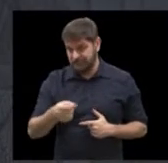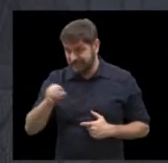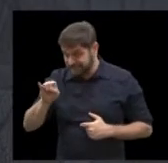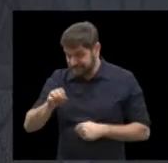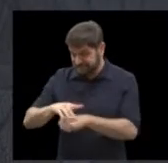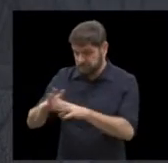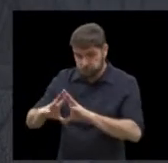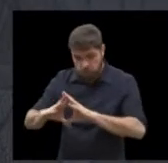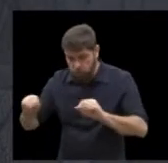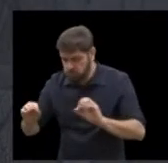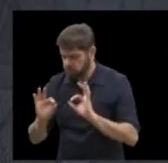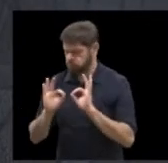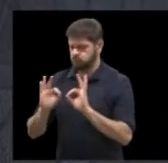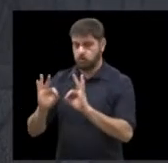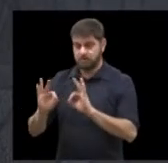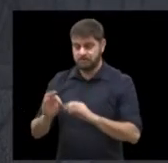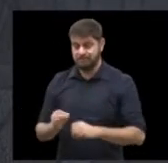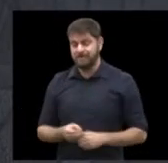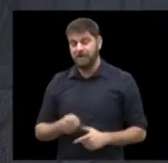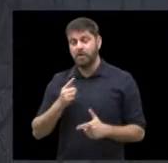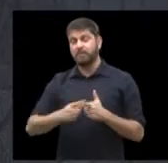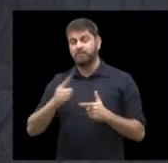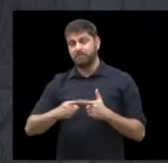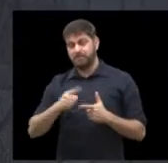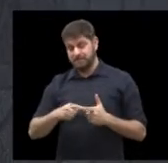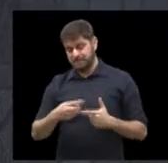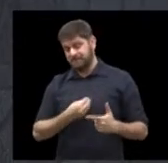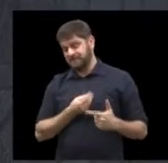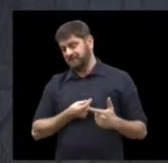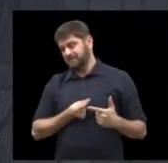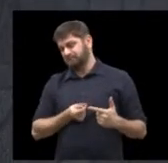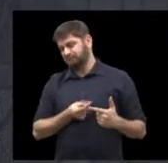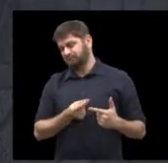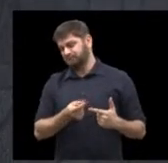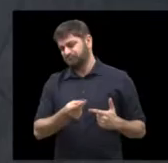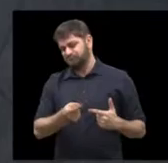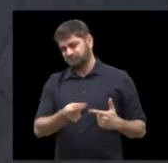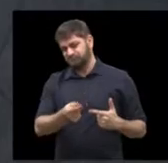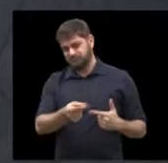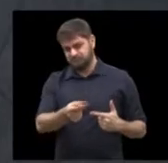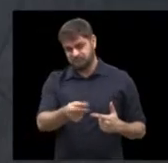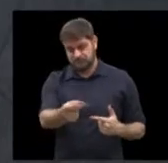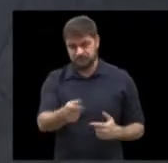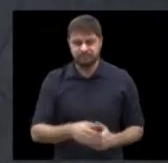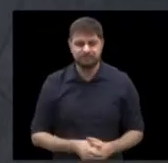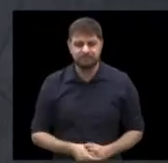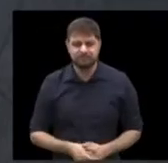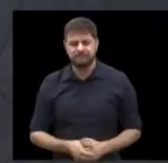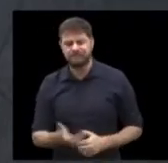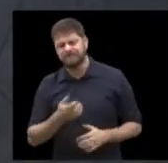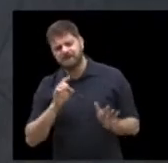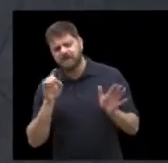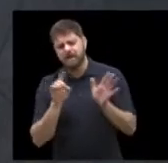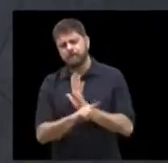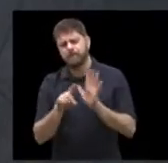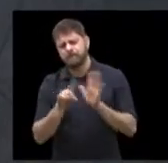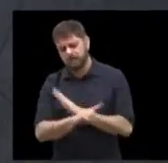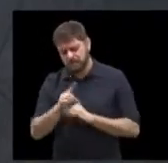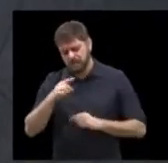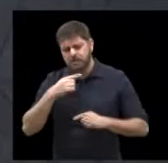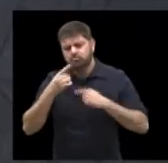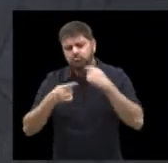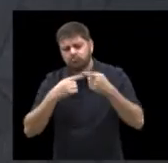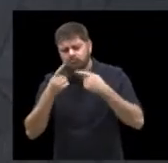fica bom, tal, tudo bem. Mas o problema são as sequelas que podem deixar. Doutor Herculano, eu queria perguntar para o senhor